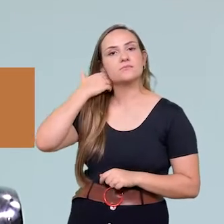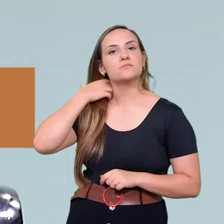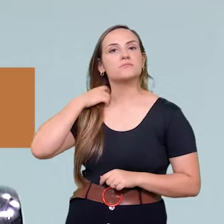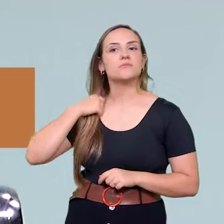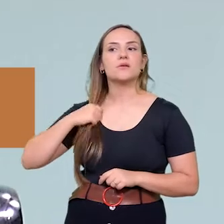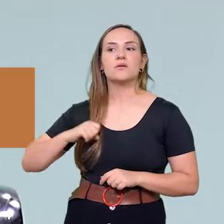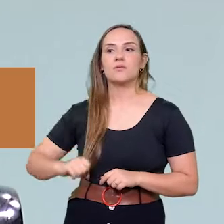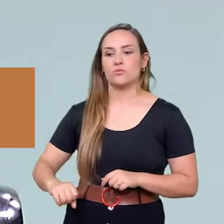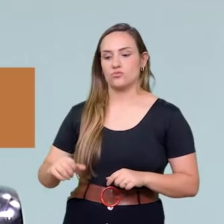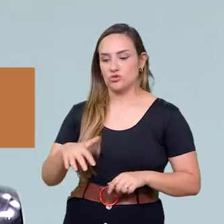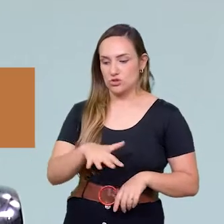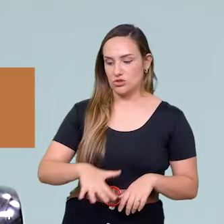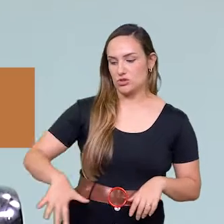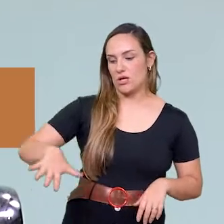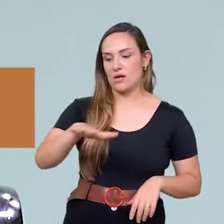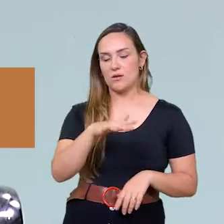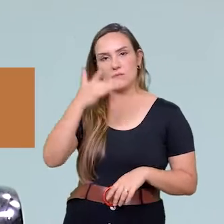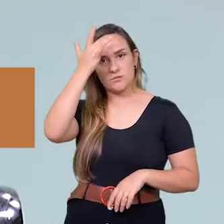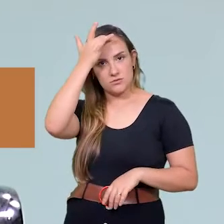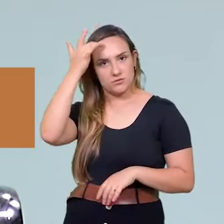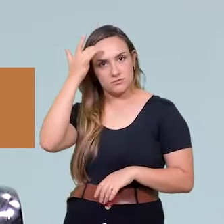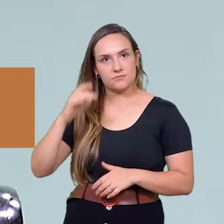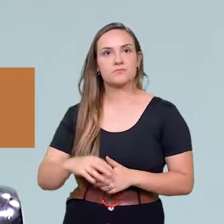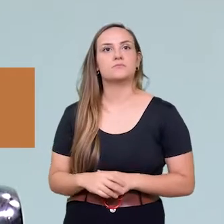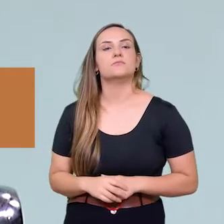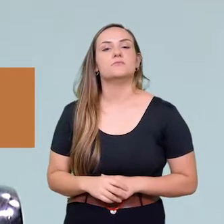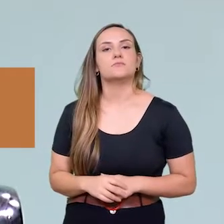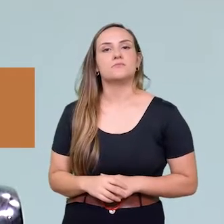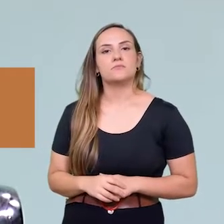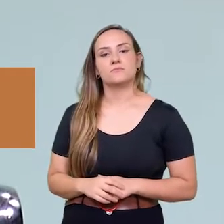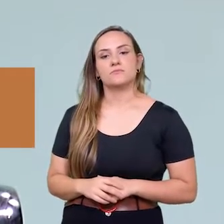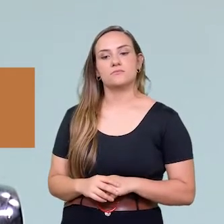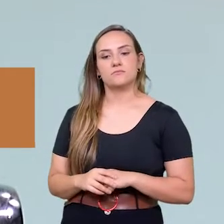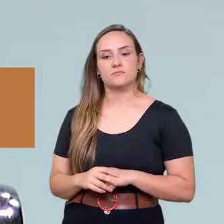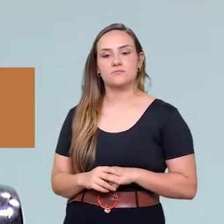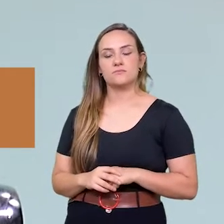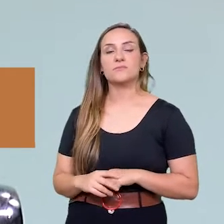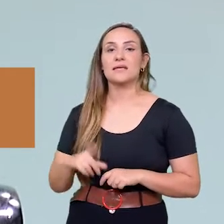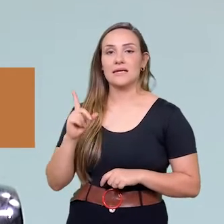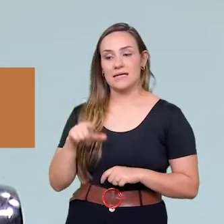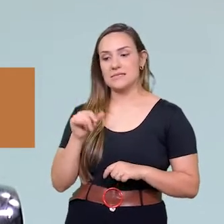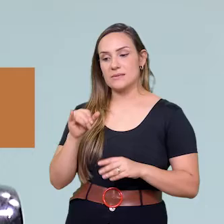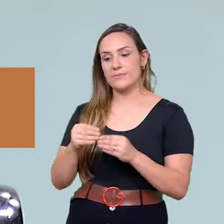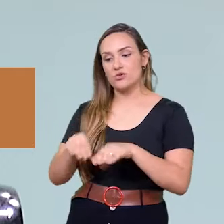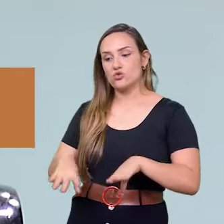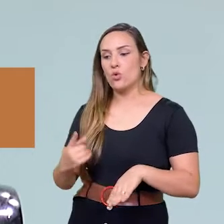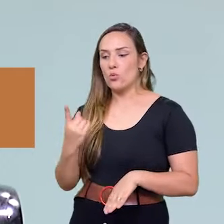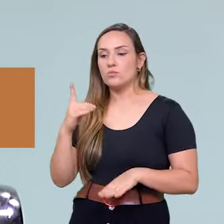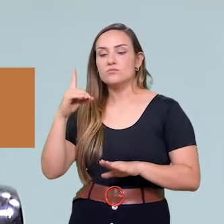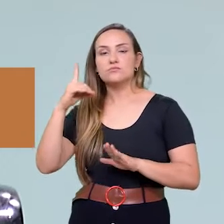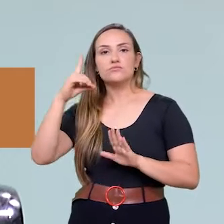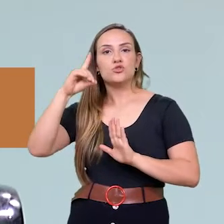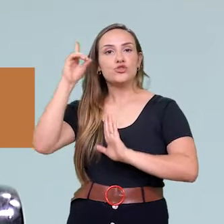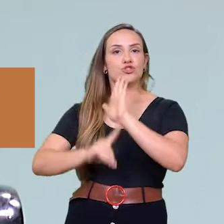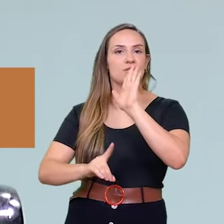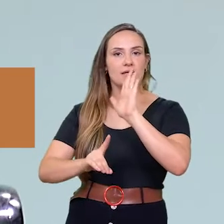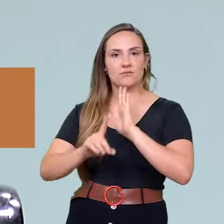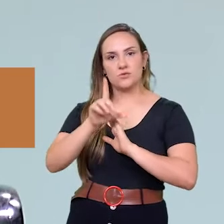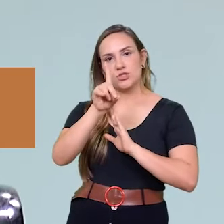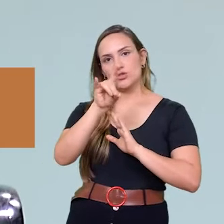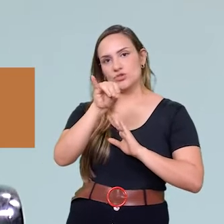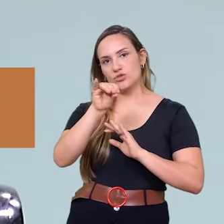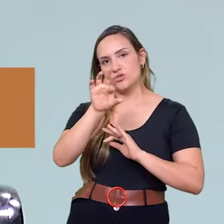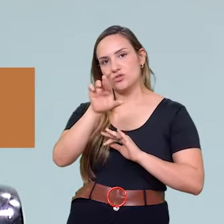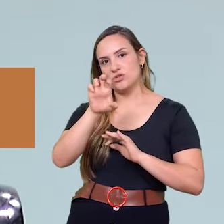a coletividade de pessoas envolvidas naquela lesão. A gente chama de lesão ao direito. E a Defensoria